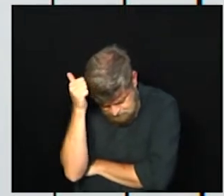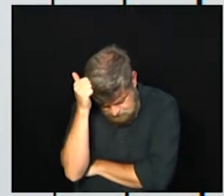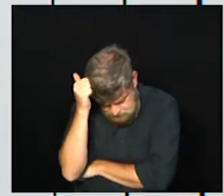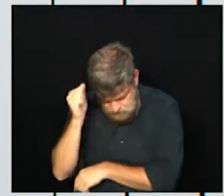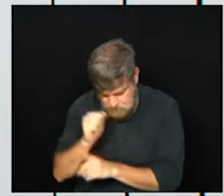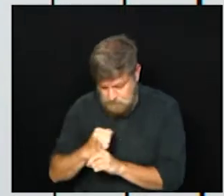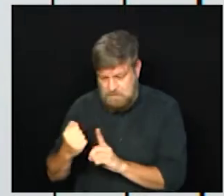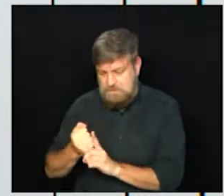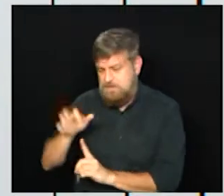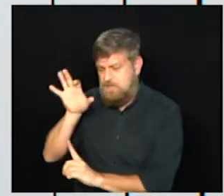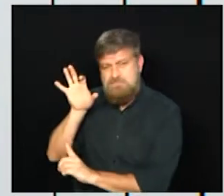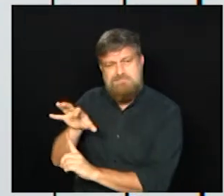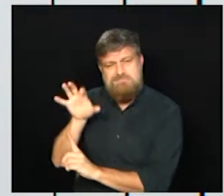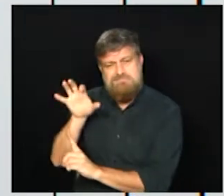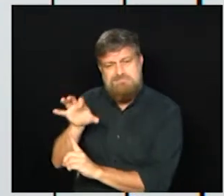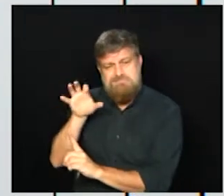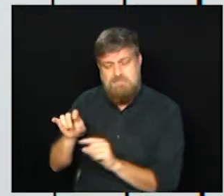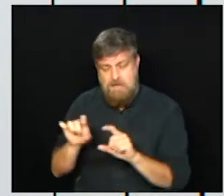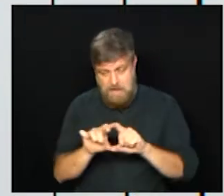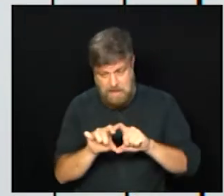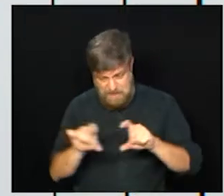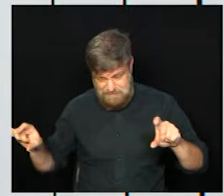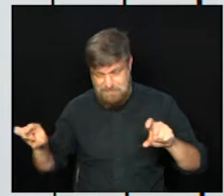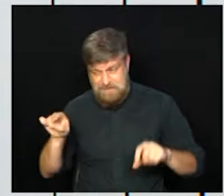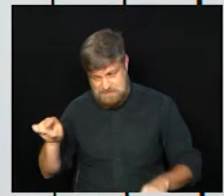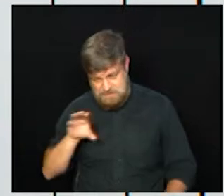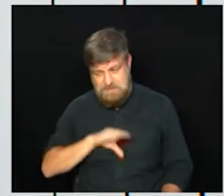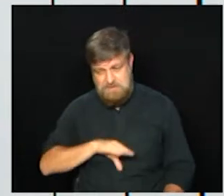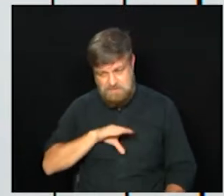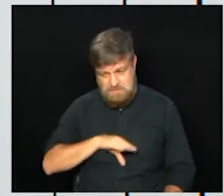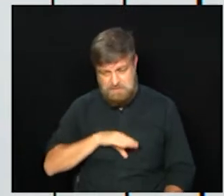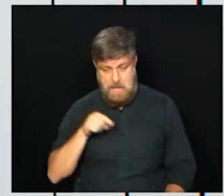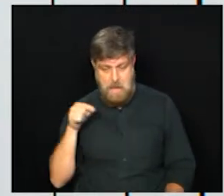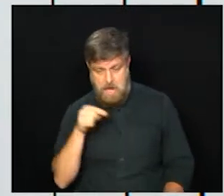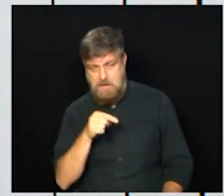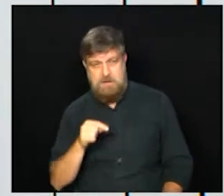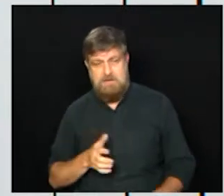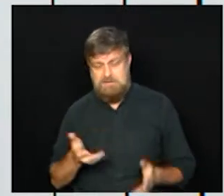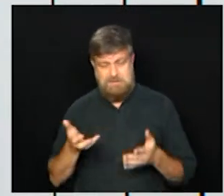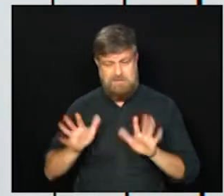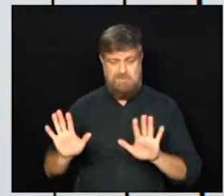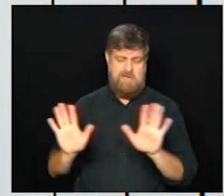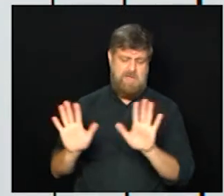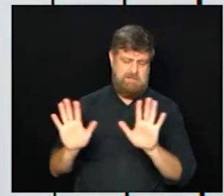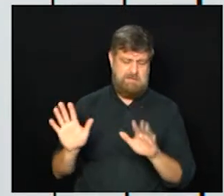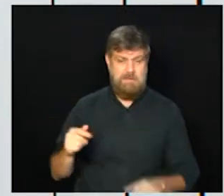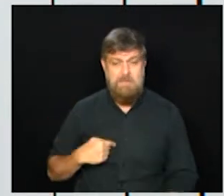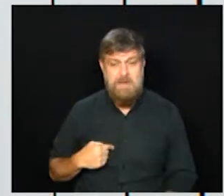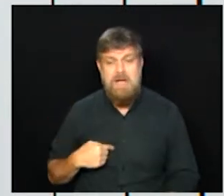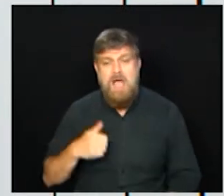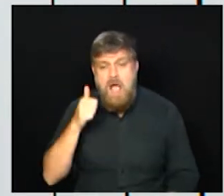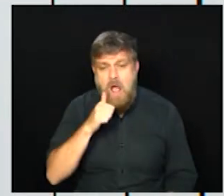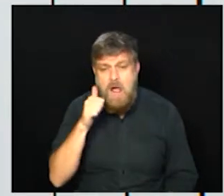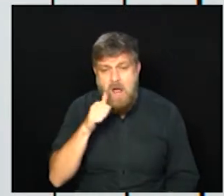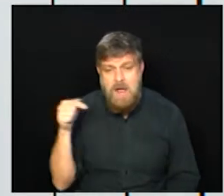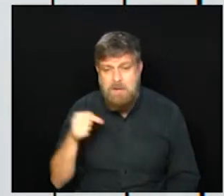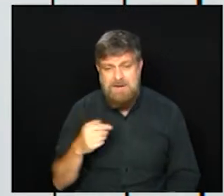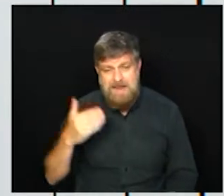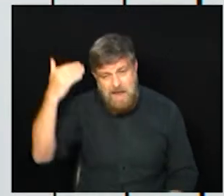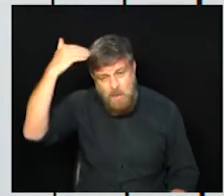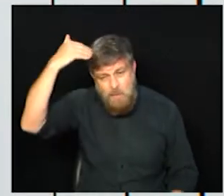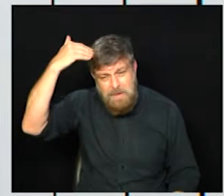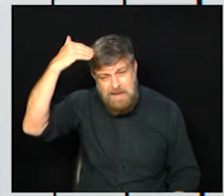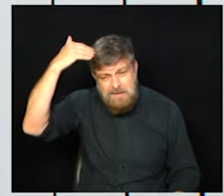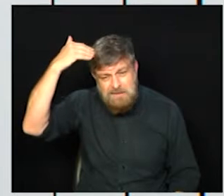né? Que nas frases que você trouxe, né? E eu não quero repetir, mas assim, colocam as mulheres como sendo culpadas